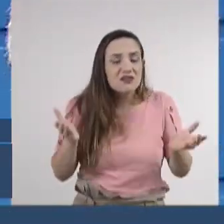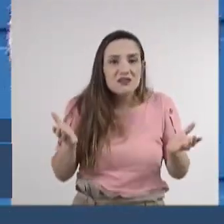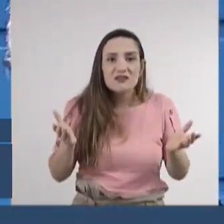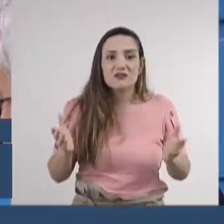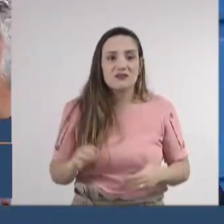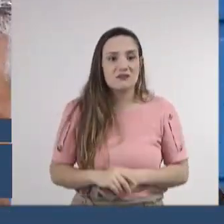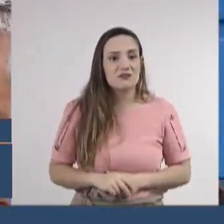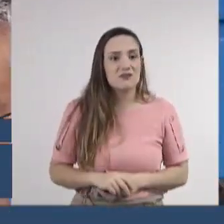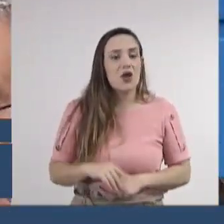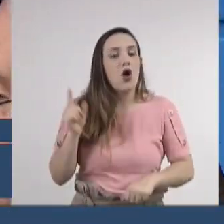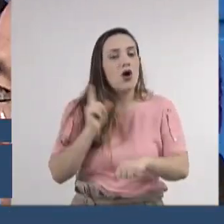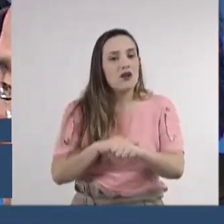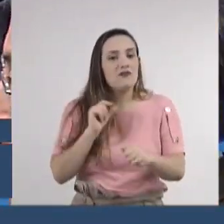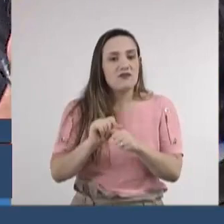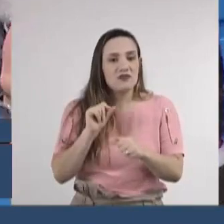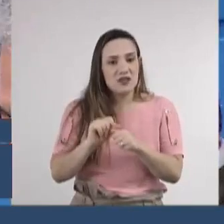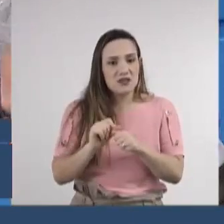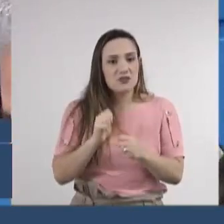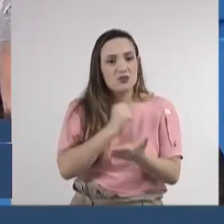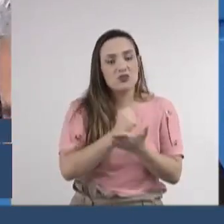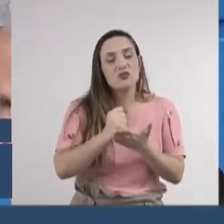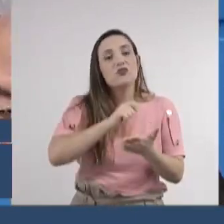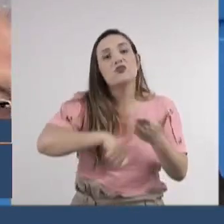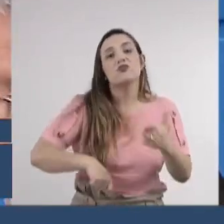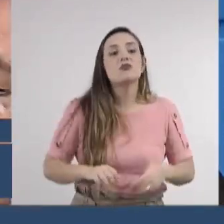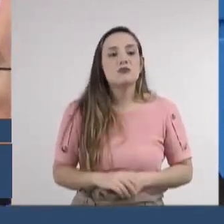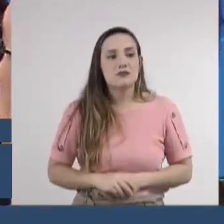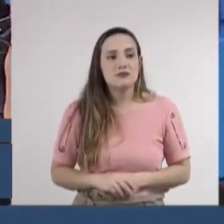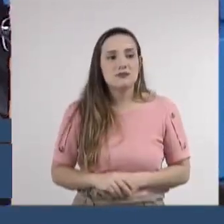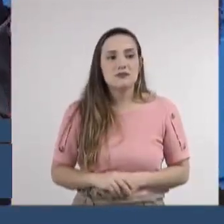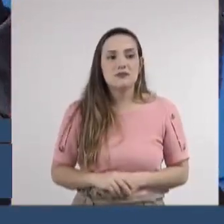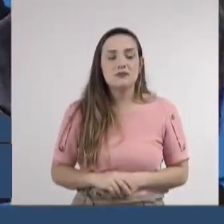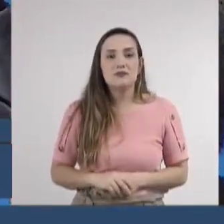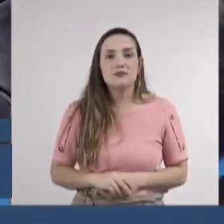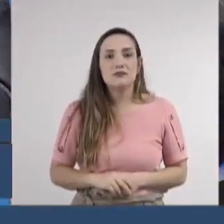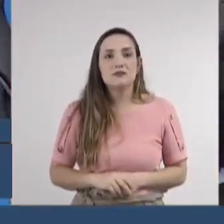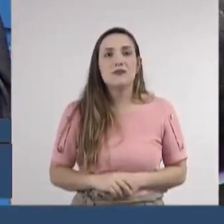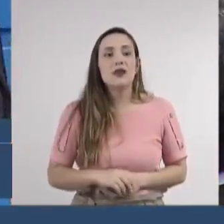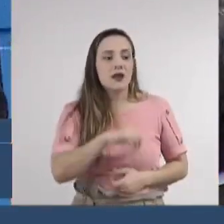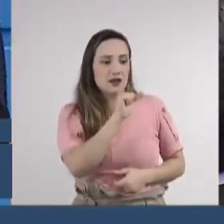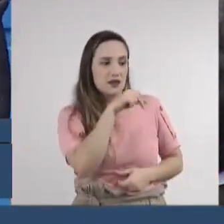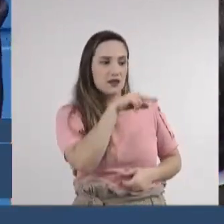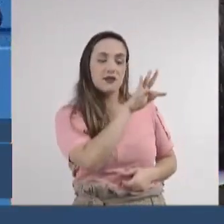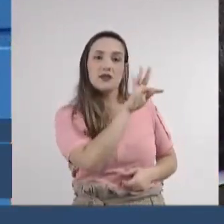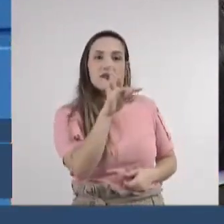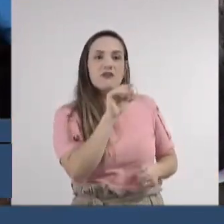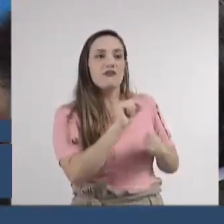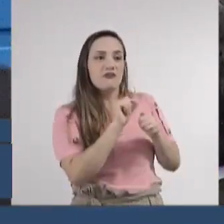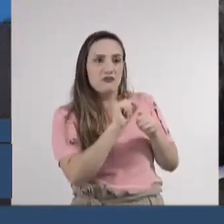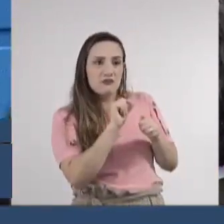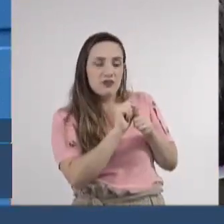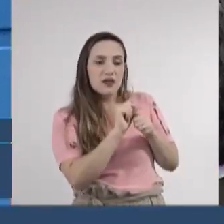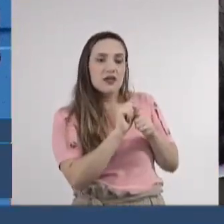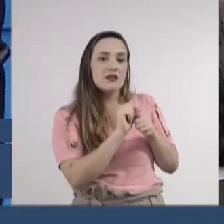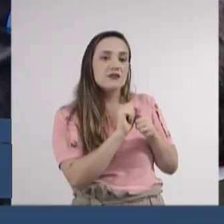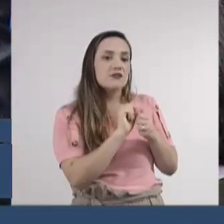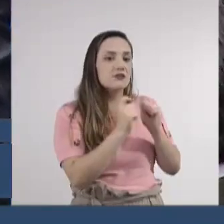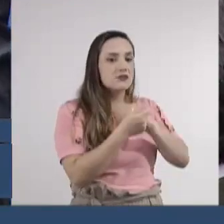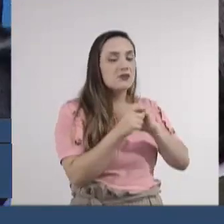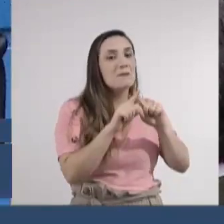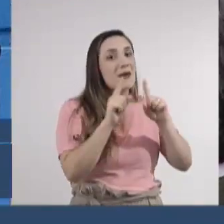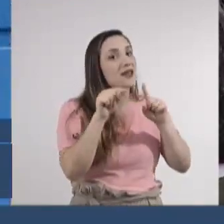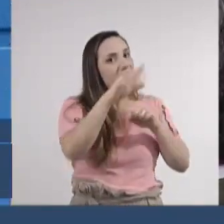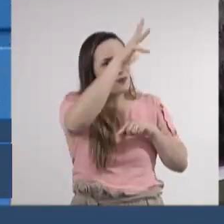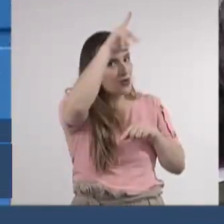modelagens. Na hora de fazer o contrato, quem modela é a NTT, coloca para fazer a licitação no